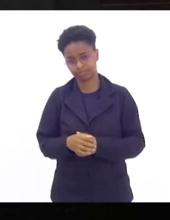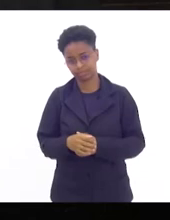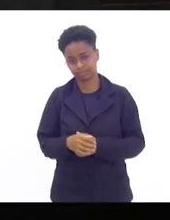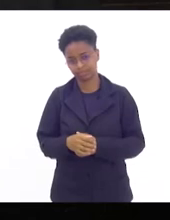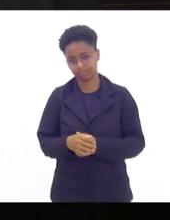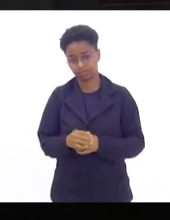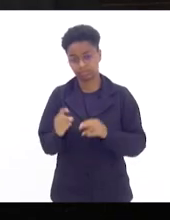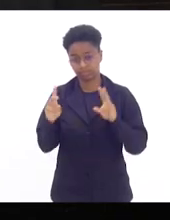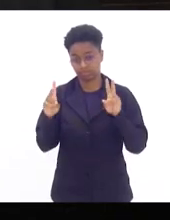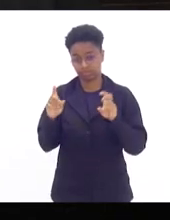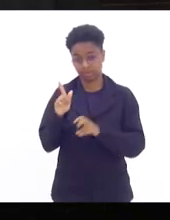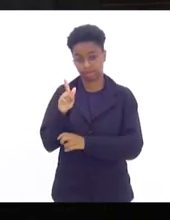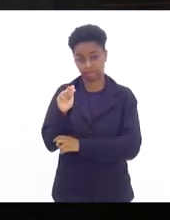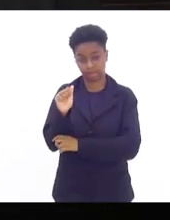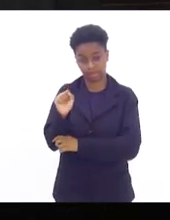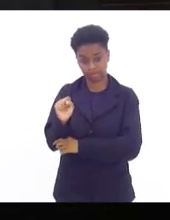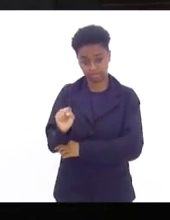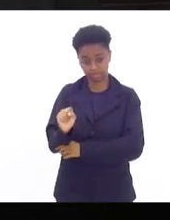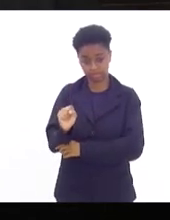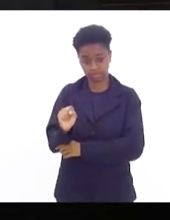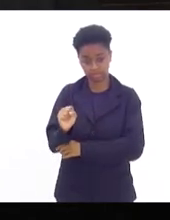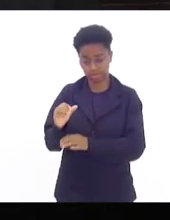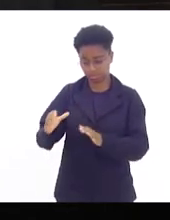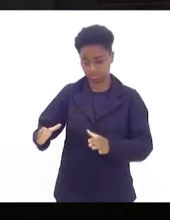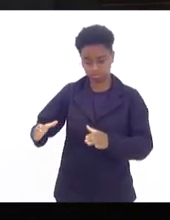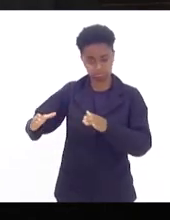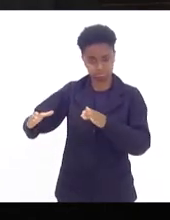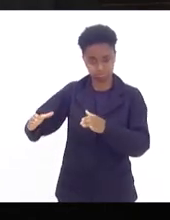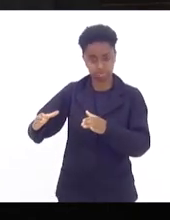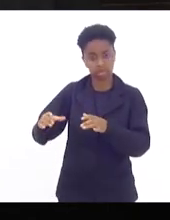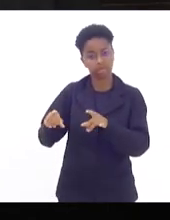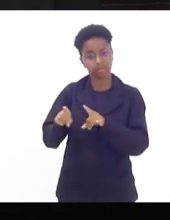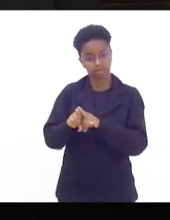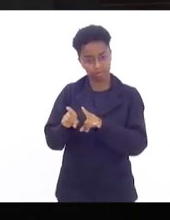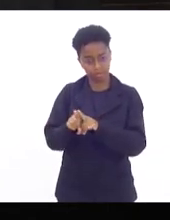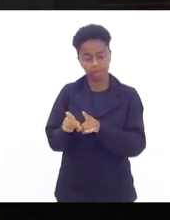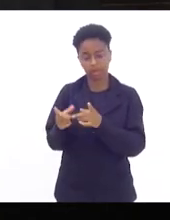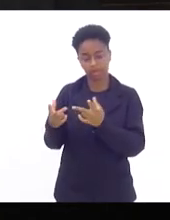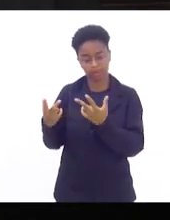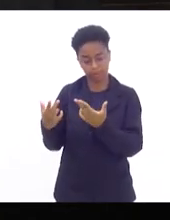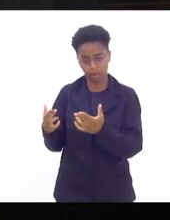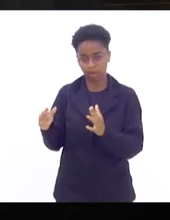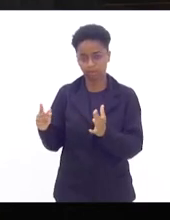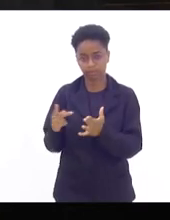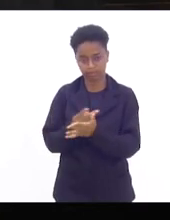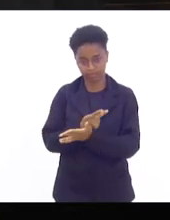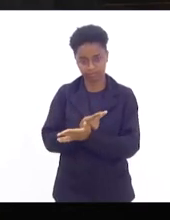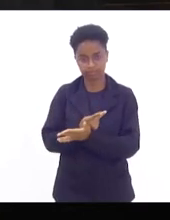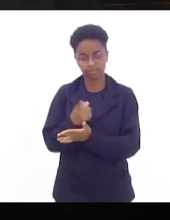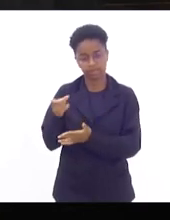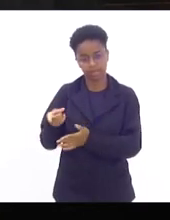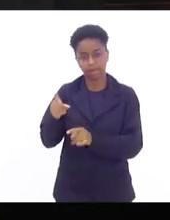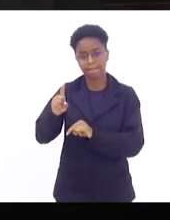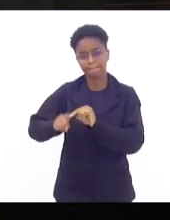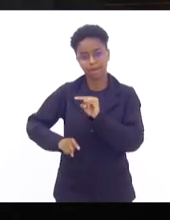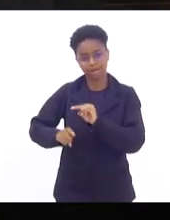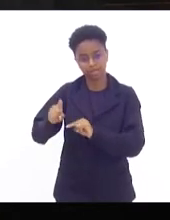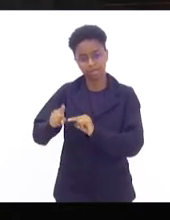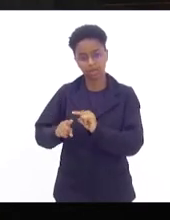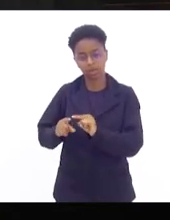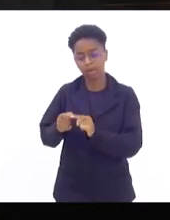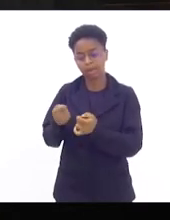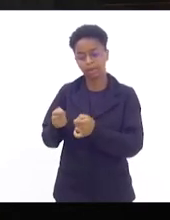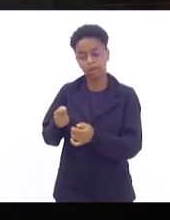gás em botijão é uma outra mercadoria que compra-se na